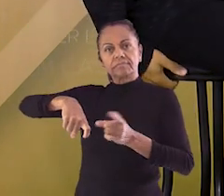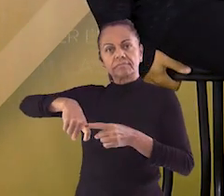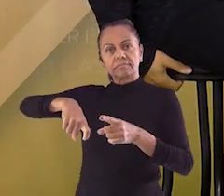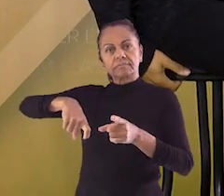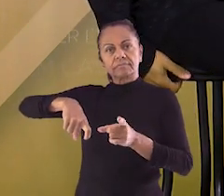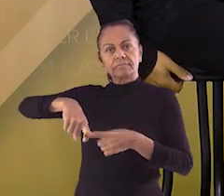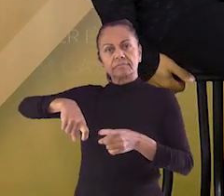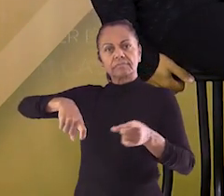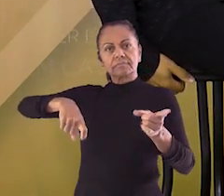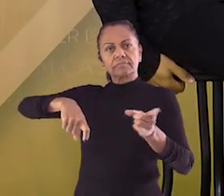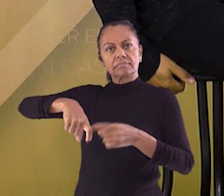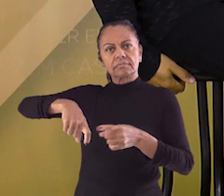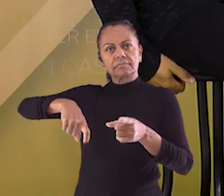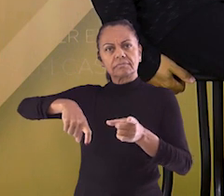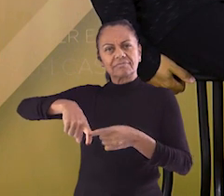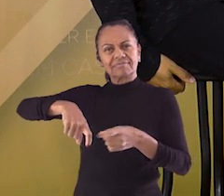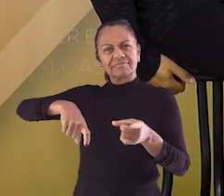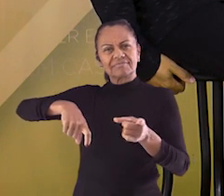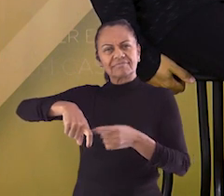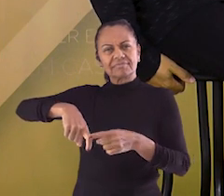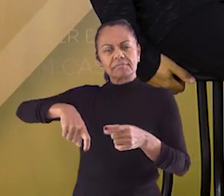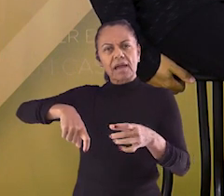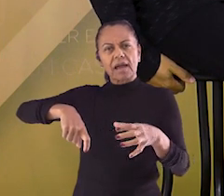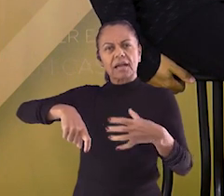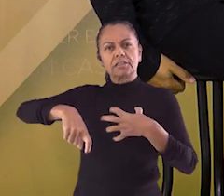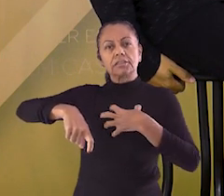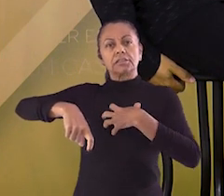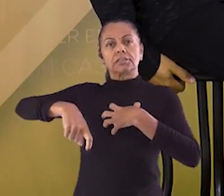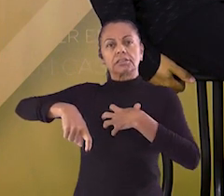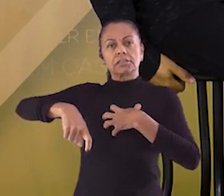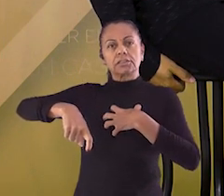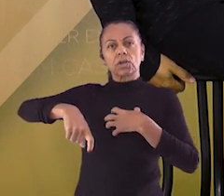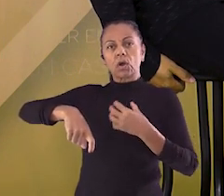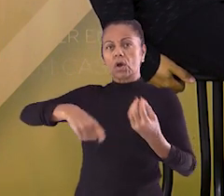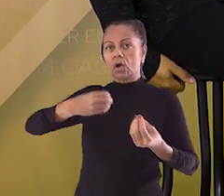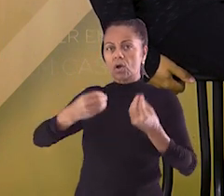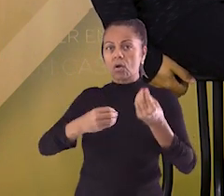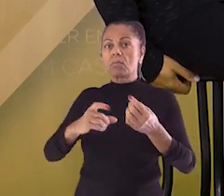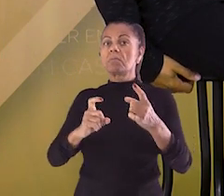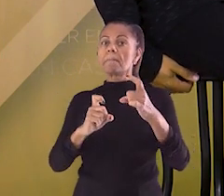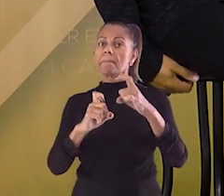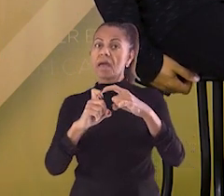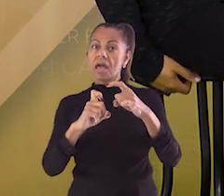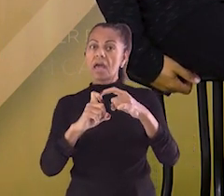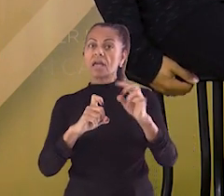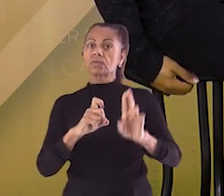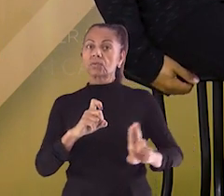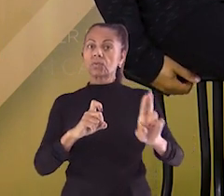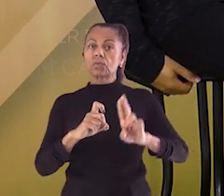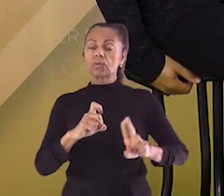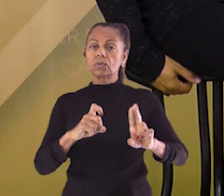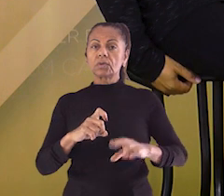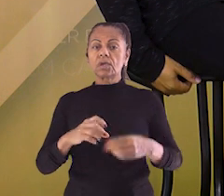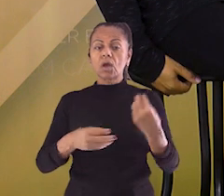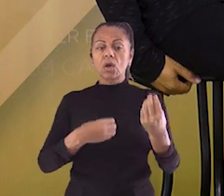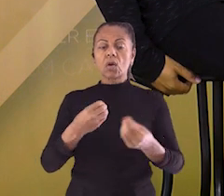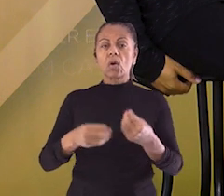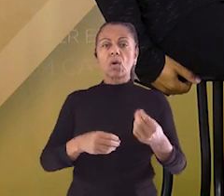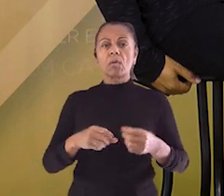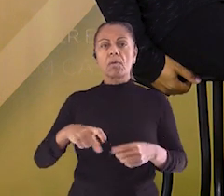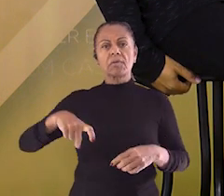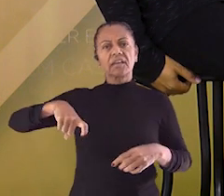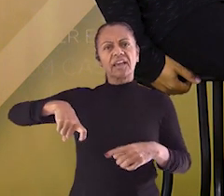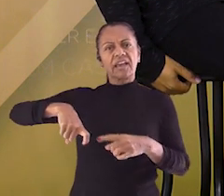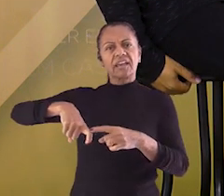é bater esse instrumento como se fosse um martelinho de Taylor, que é um instrumento utilizado pelos médicos, e fazer